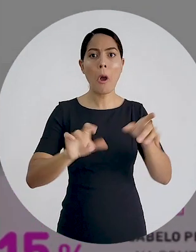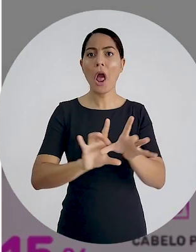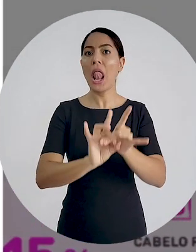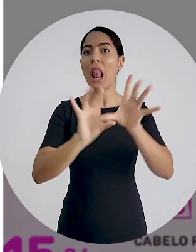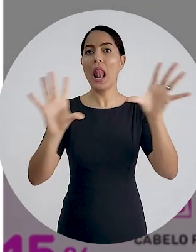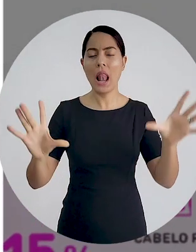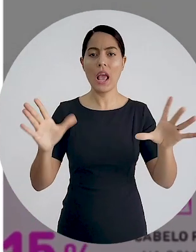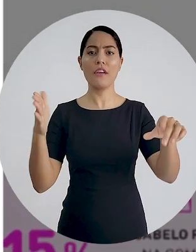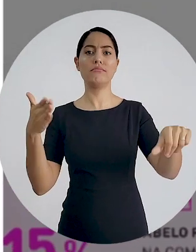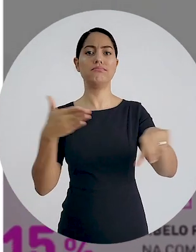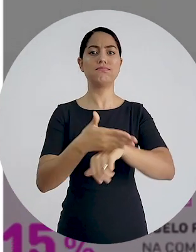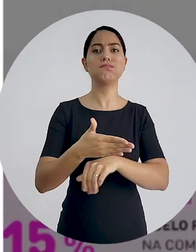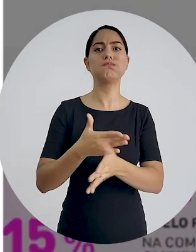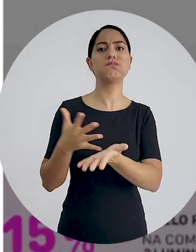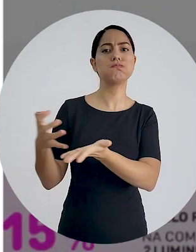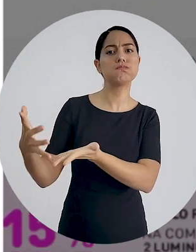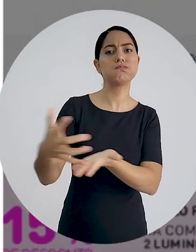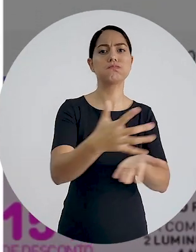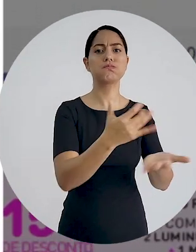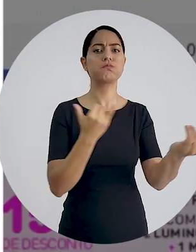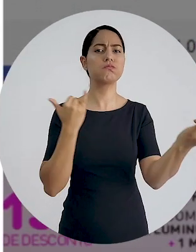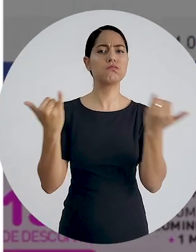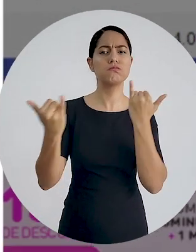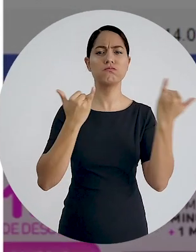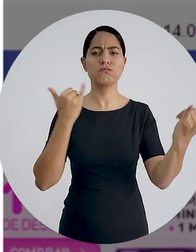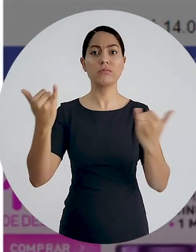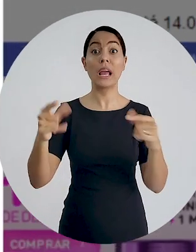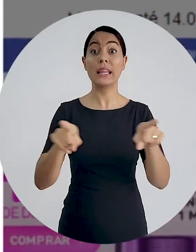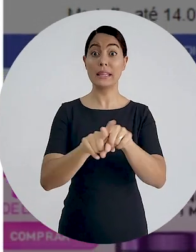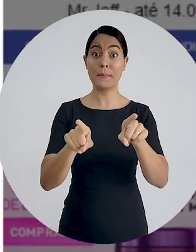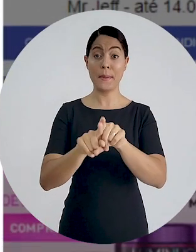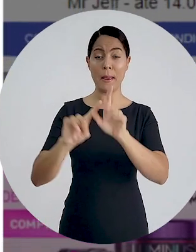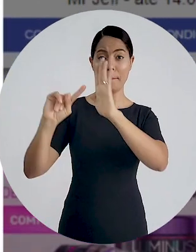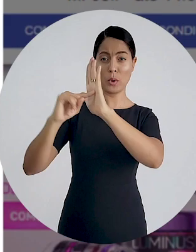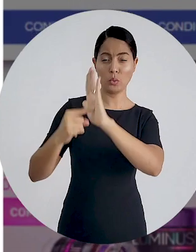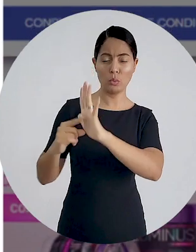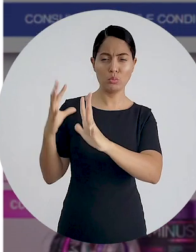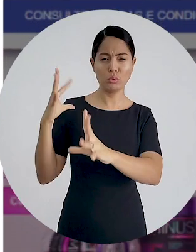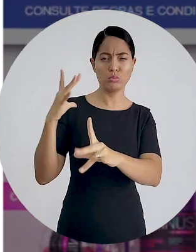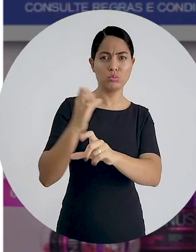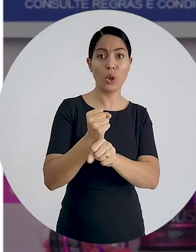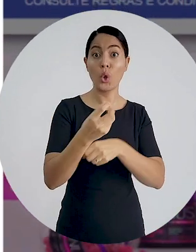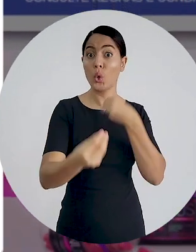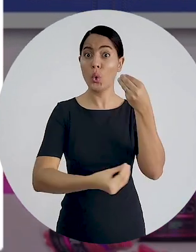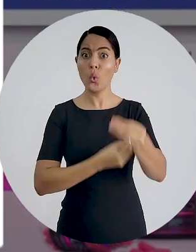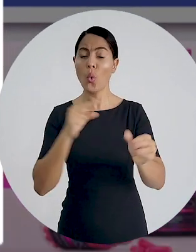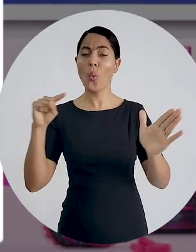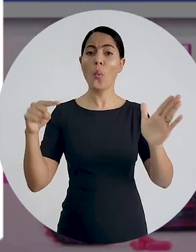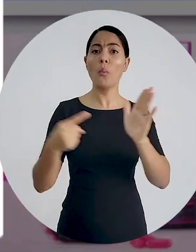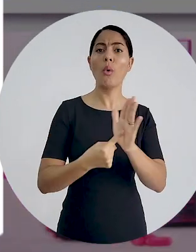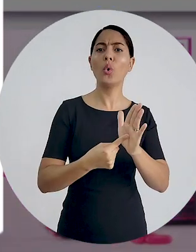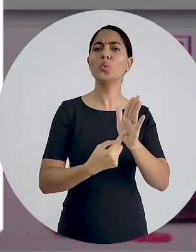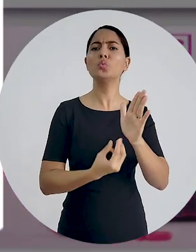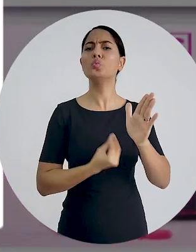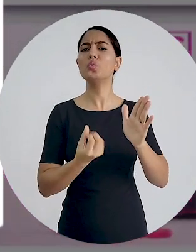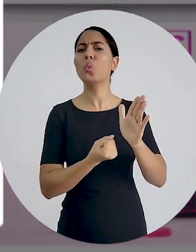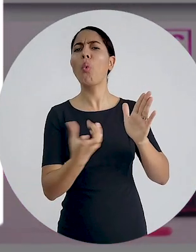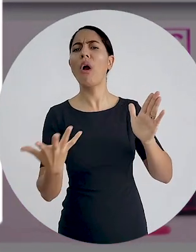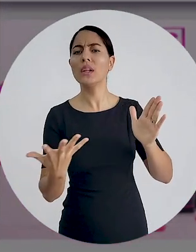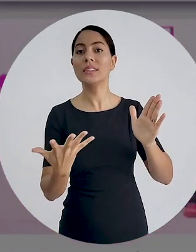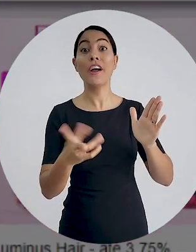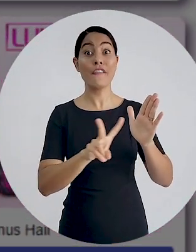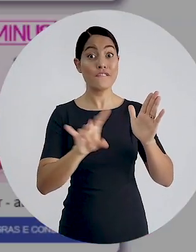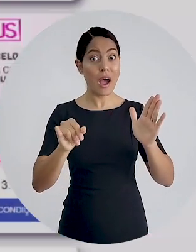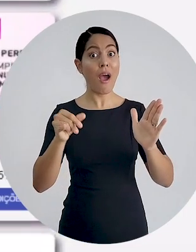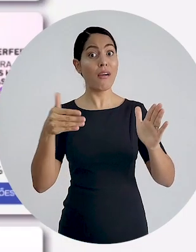poder conferir informações sobre a loja, regras e detalhes específicos de acúmulo de pontos e qual a pontuação que será